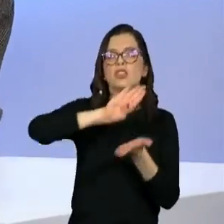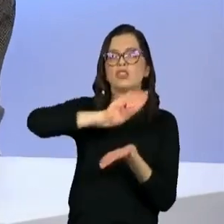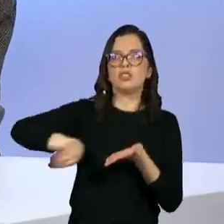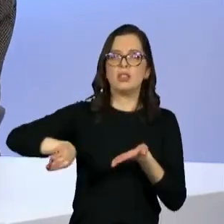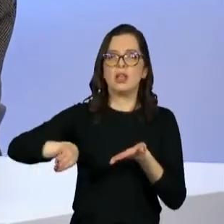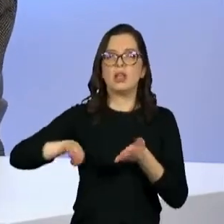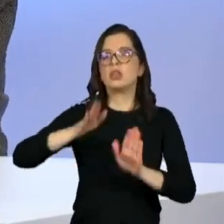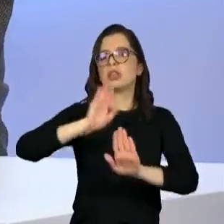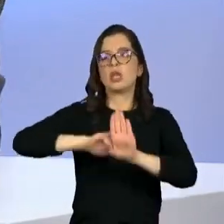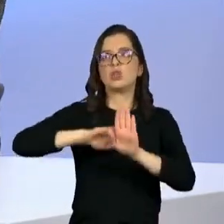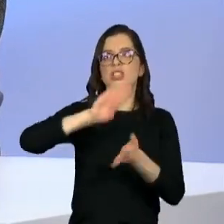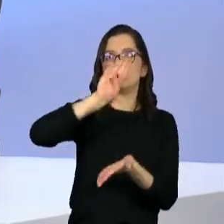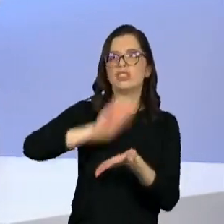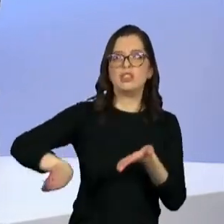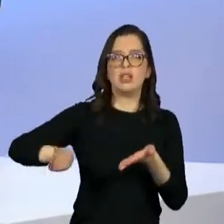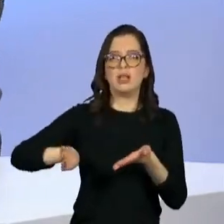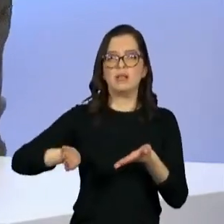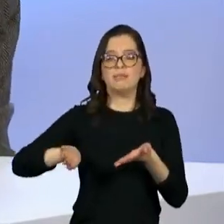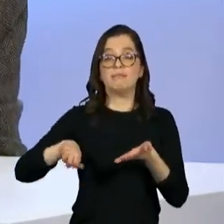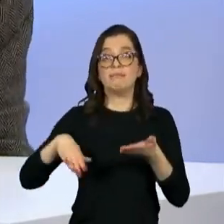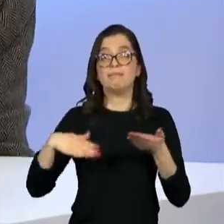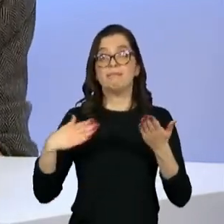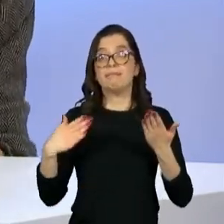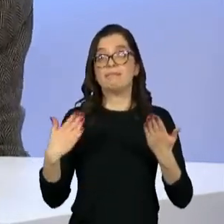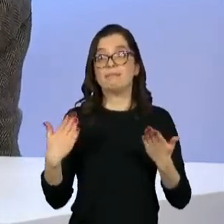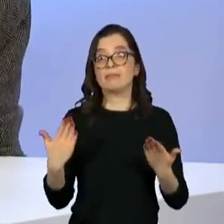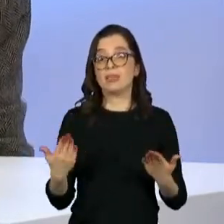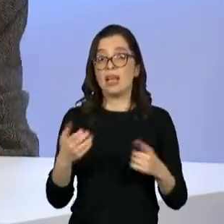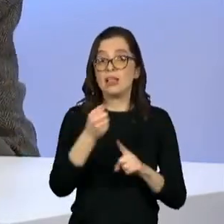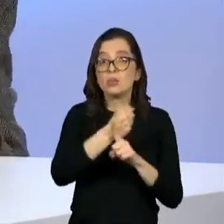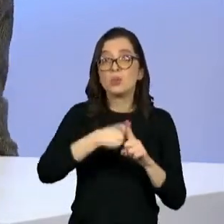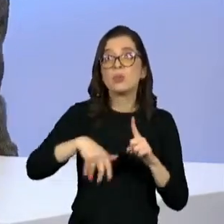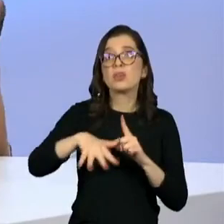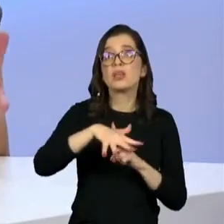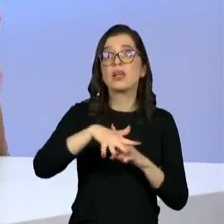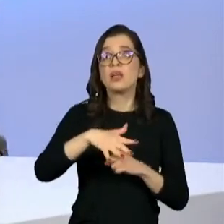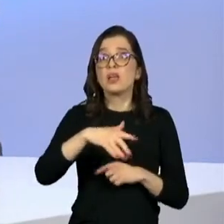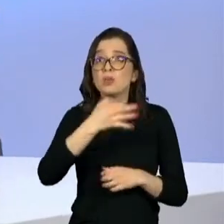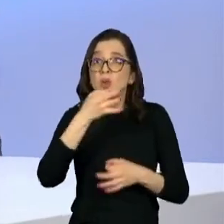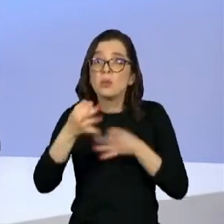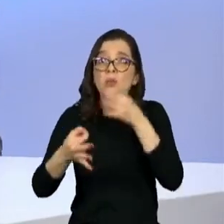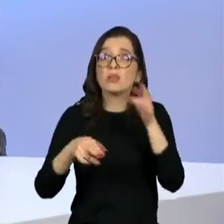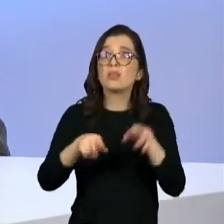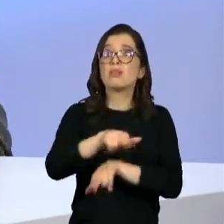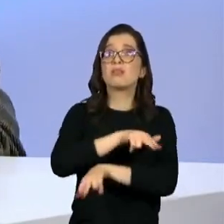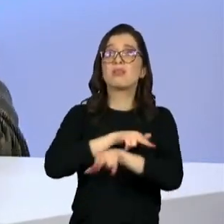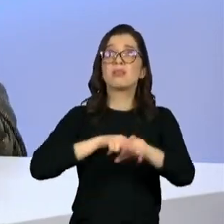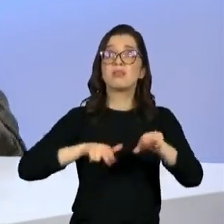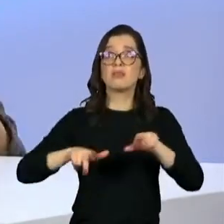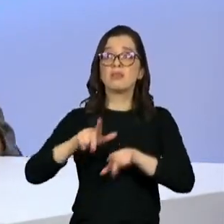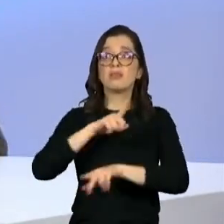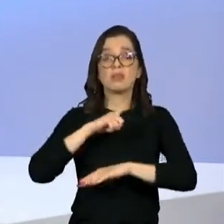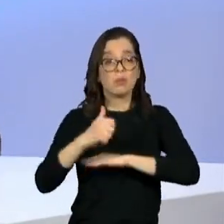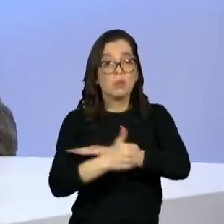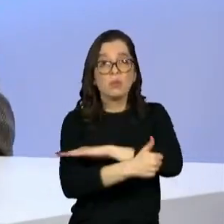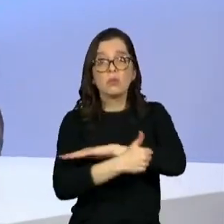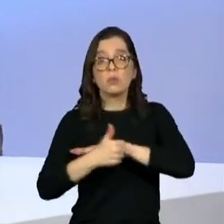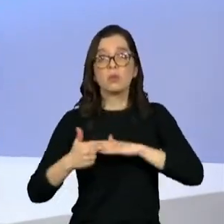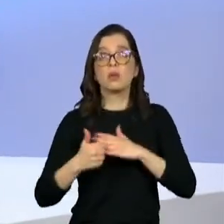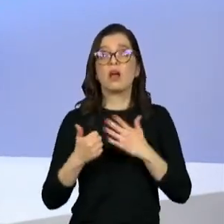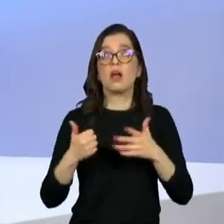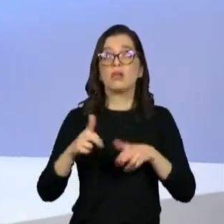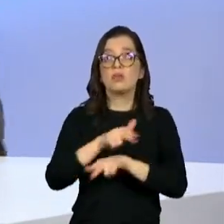das escolas. Se a gente vive numa sociedade tão plural, com valores morais tão diferentes, que educação cívica e